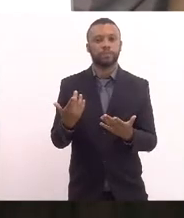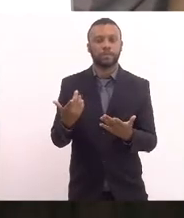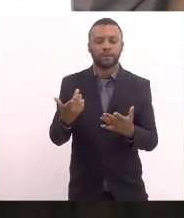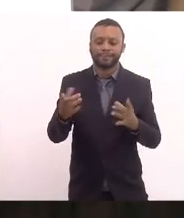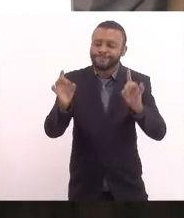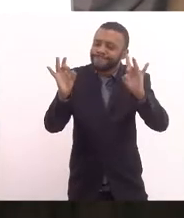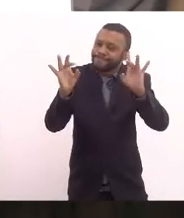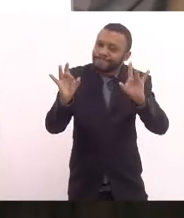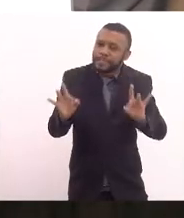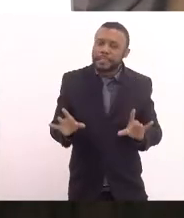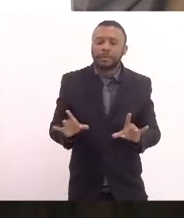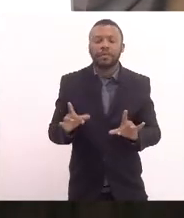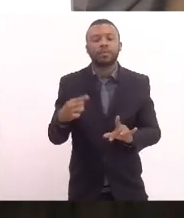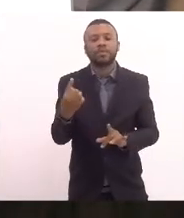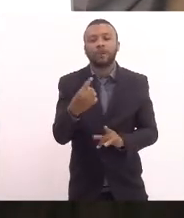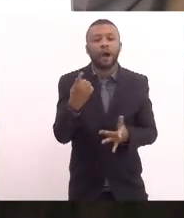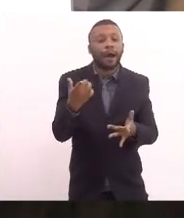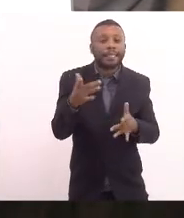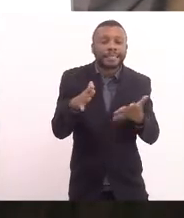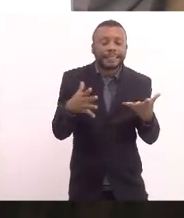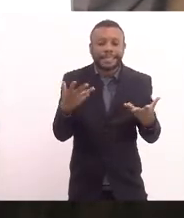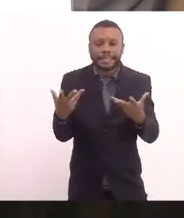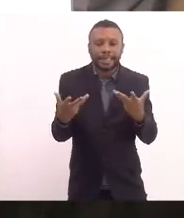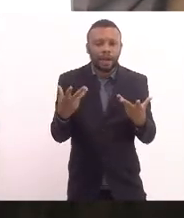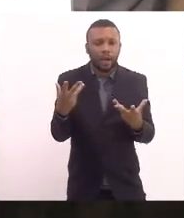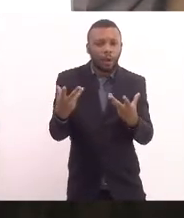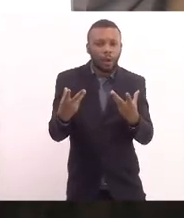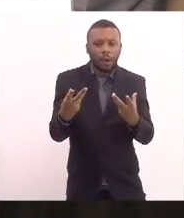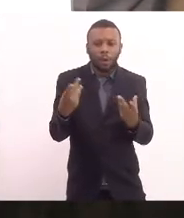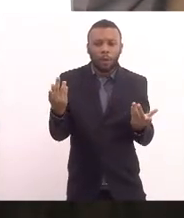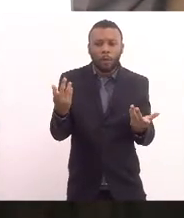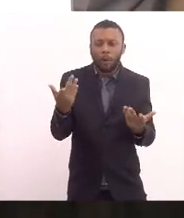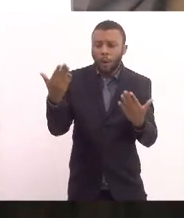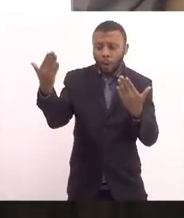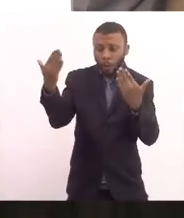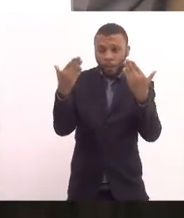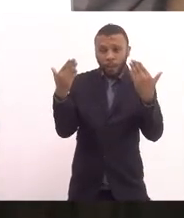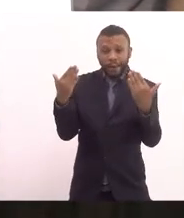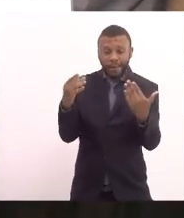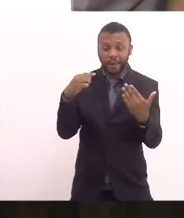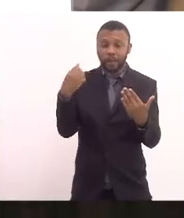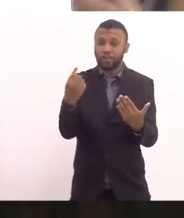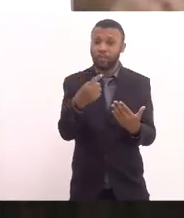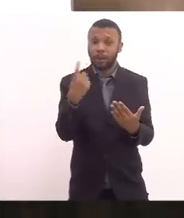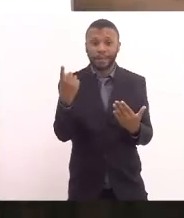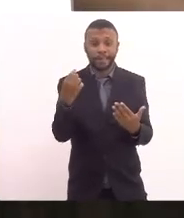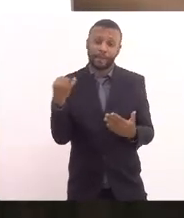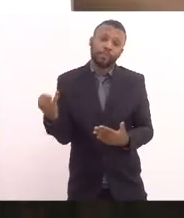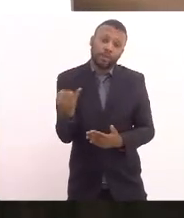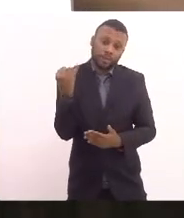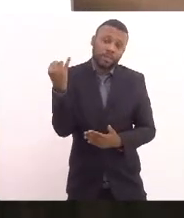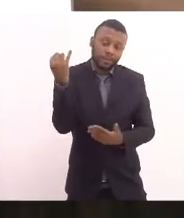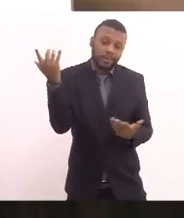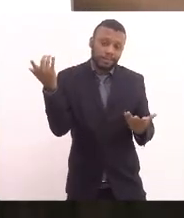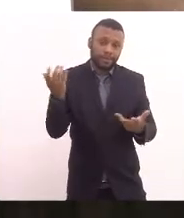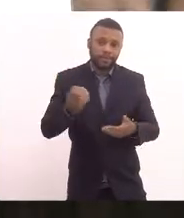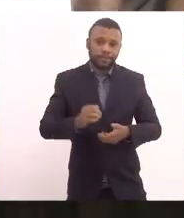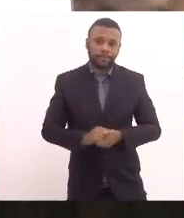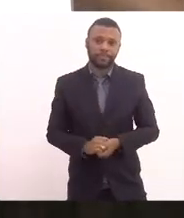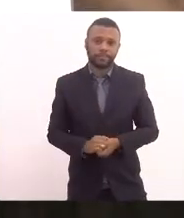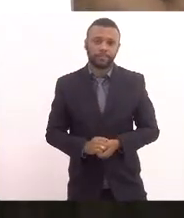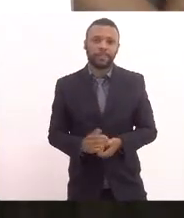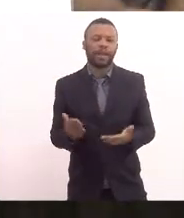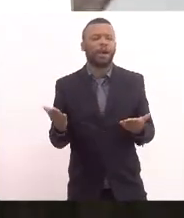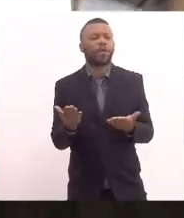extraordinária, que a gente não sabe nem o nosso tamanho disso tudo. Agora, a importância disso é como a